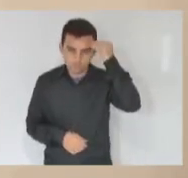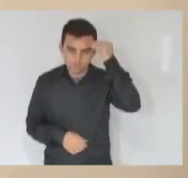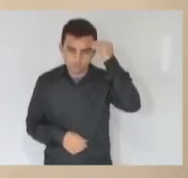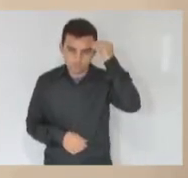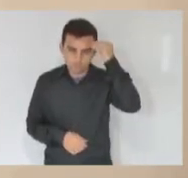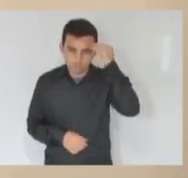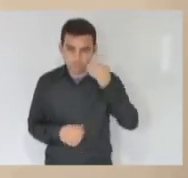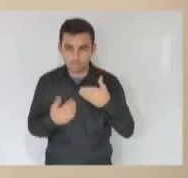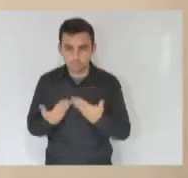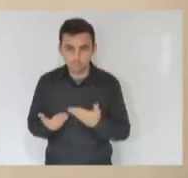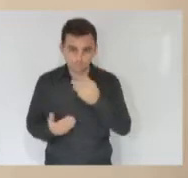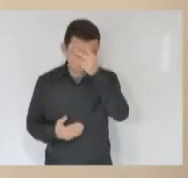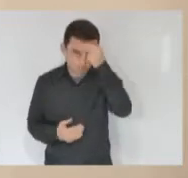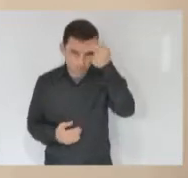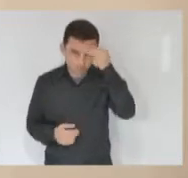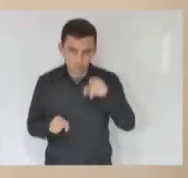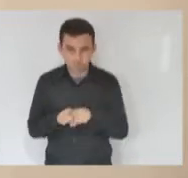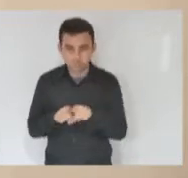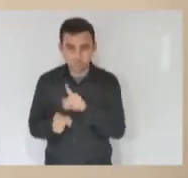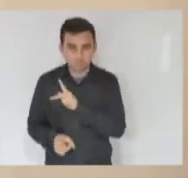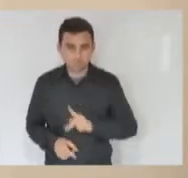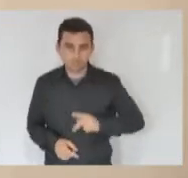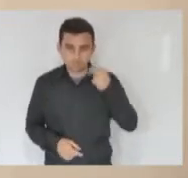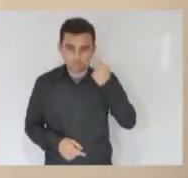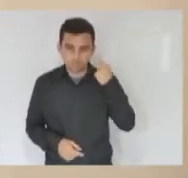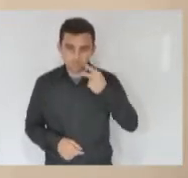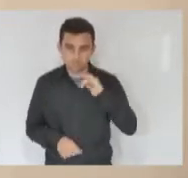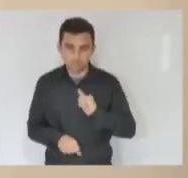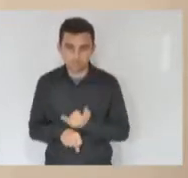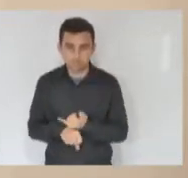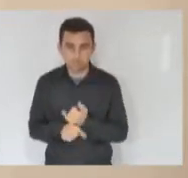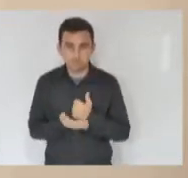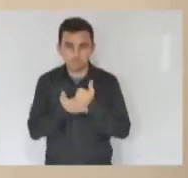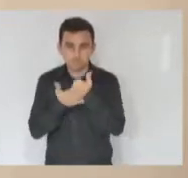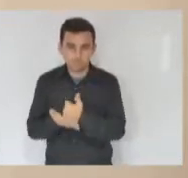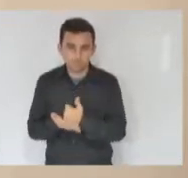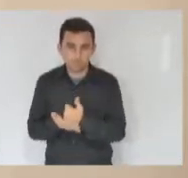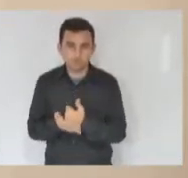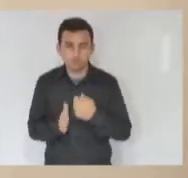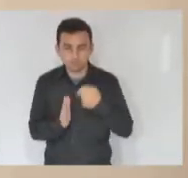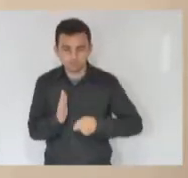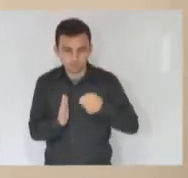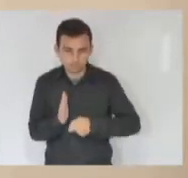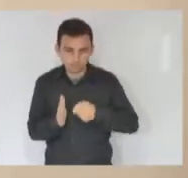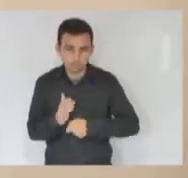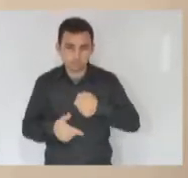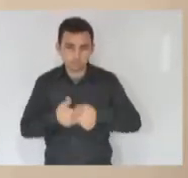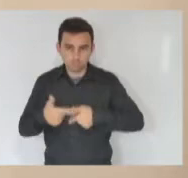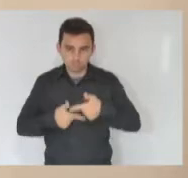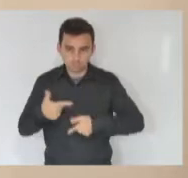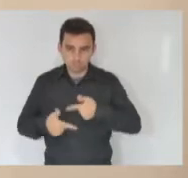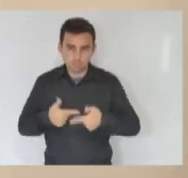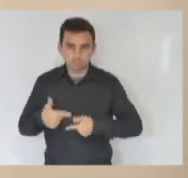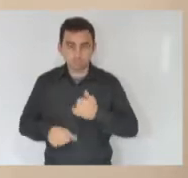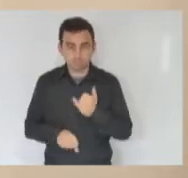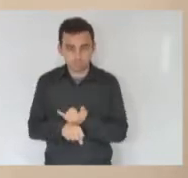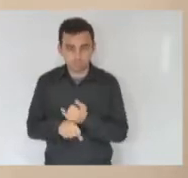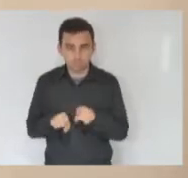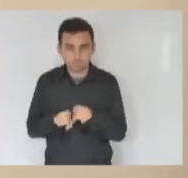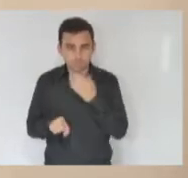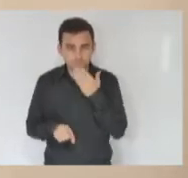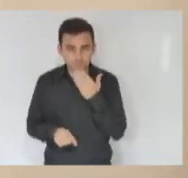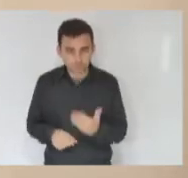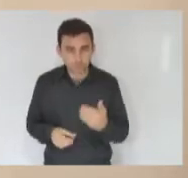ao prefeito e ao presidente da Câmara de Vereadores de Joinville apoio à luta dos trabalhadores no Serviço Público Municipal de Joinville e apelando pela retomada